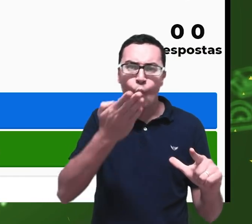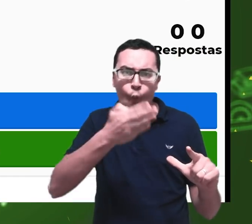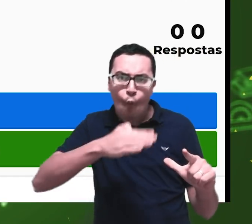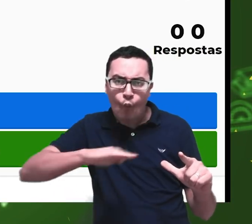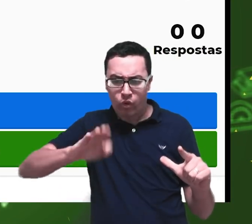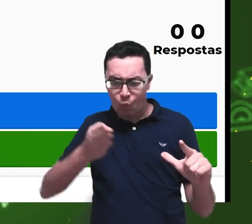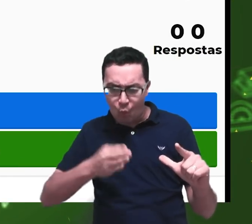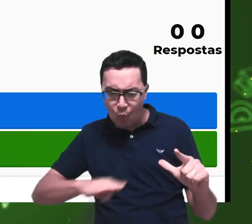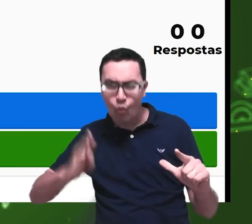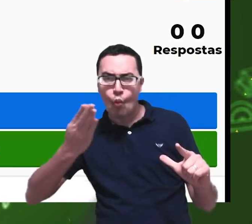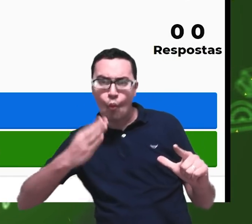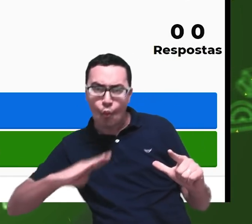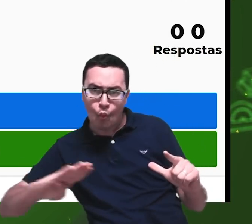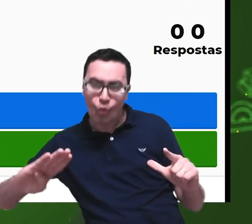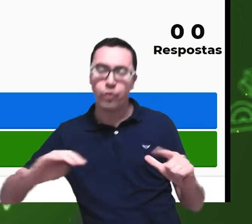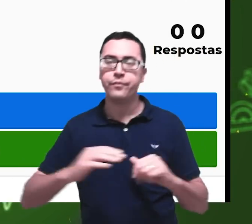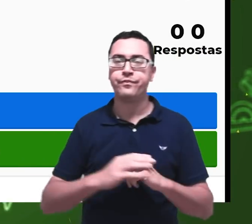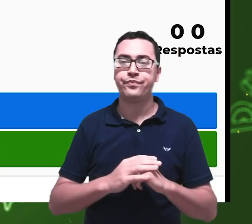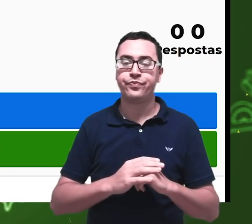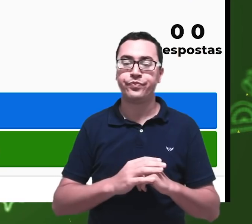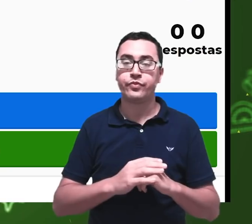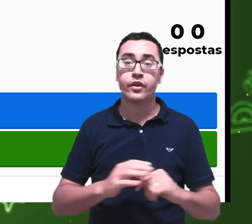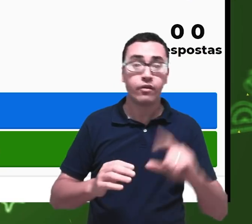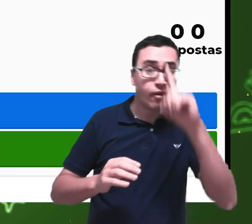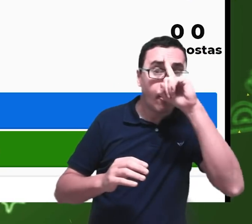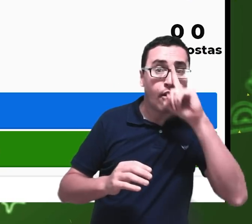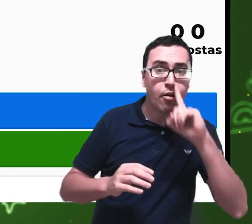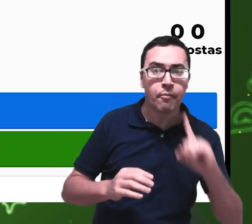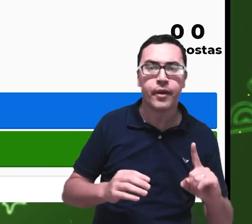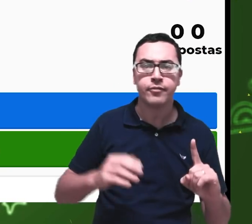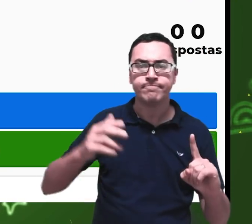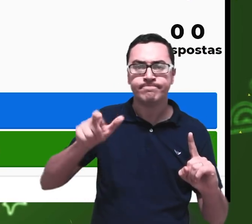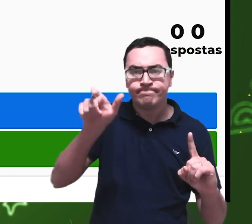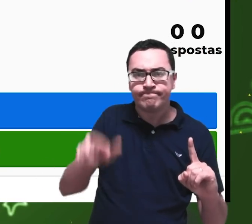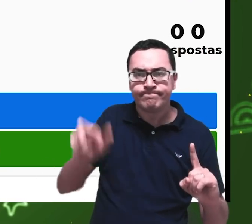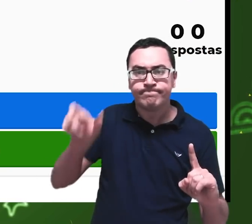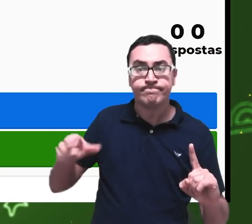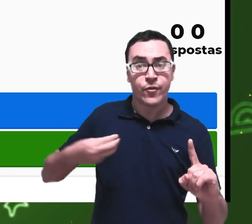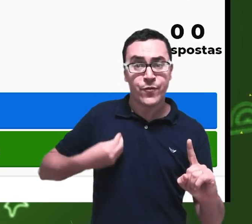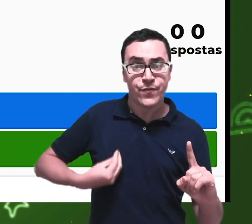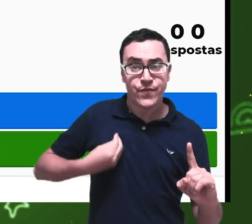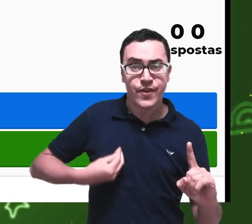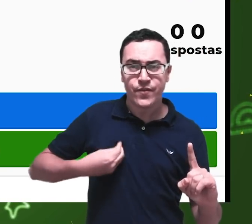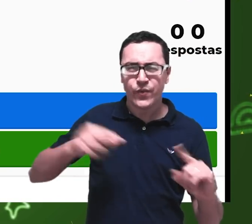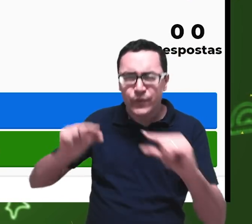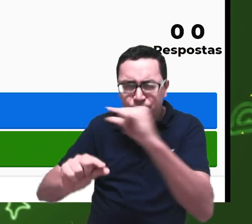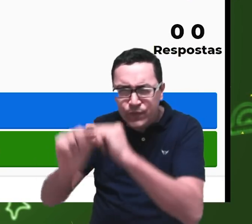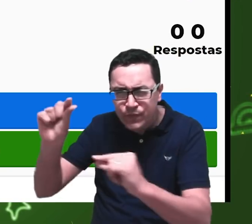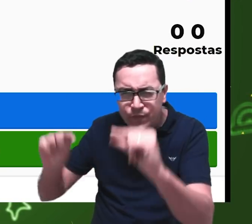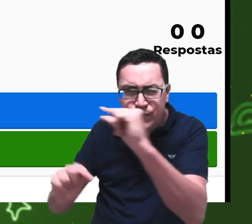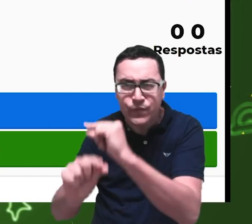crateras, seres vivos ou atmosfera? Qual você escolhe?